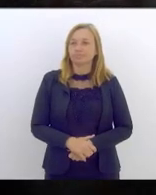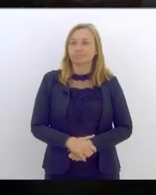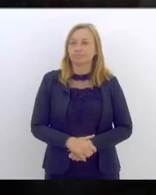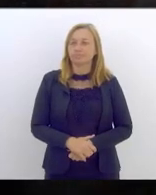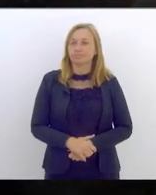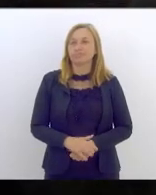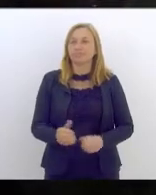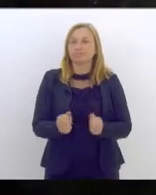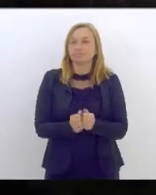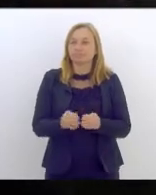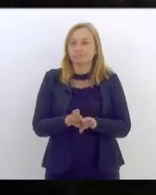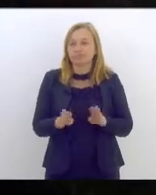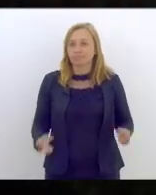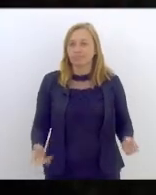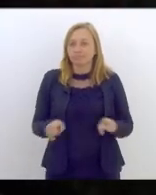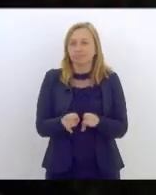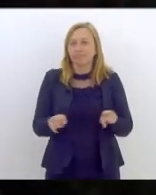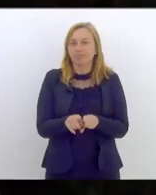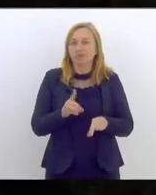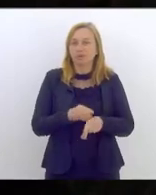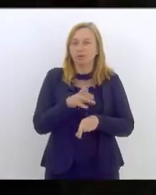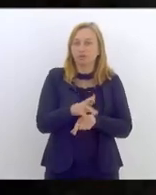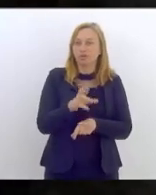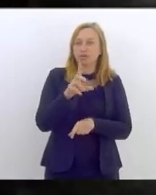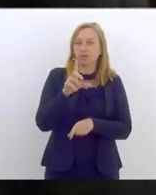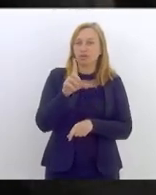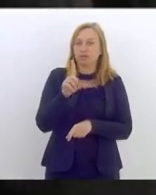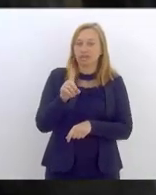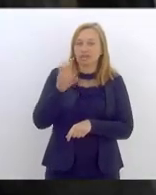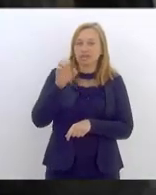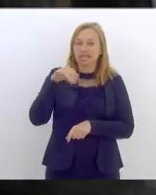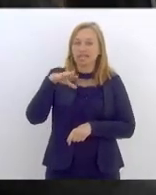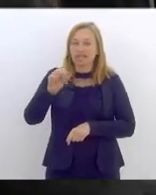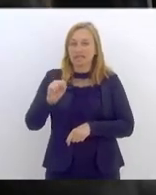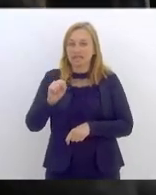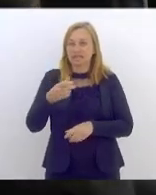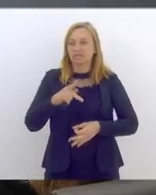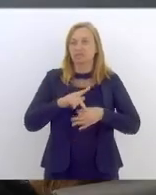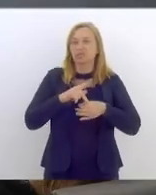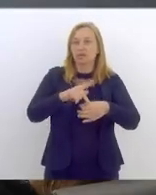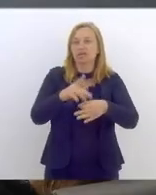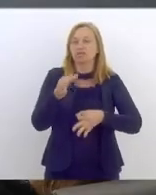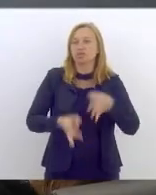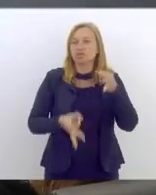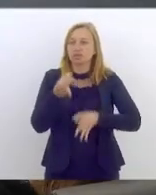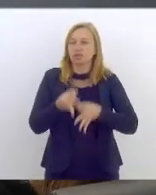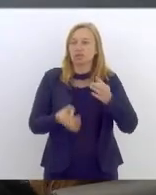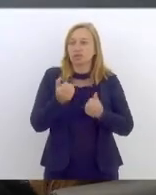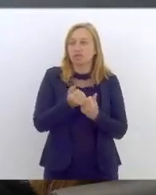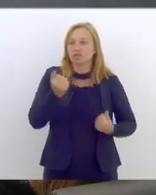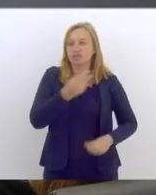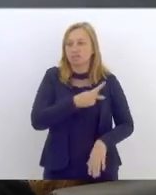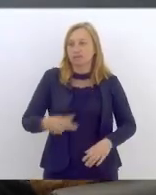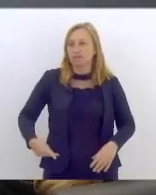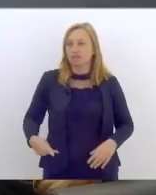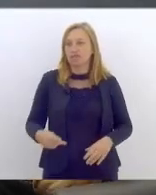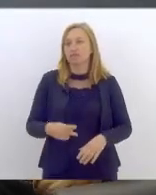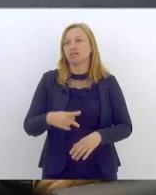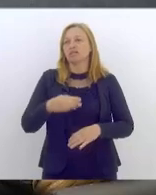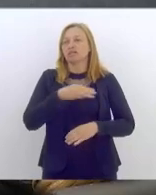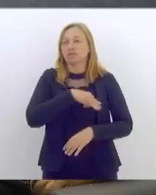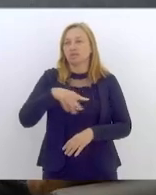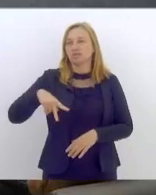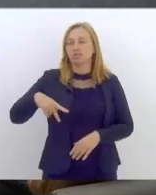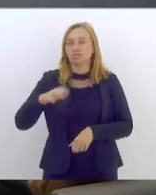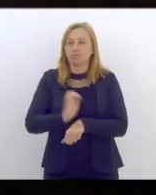para estar conosco a mesa também Dr Denis Brasil Ferreira Procurador de Justiça e vice-presidente da Associação do Ministério Público do Estado